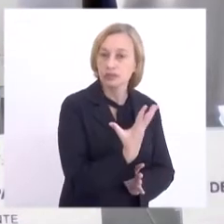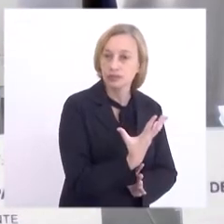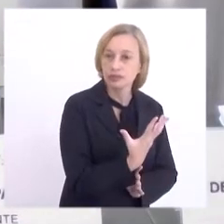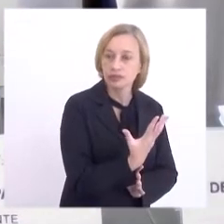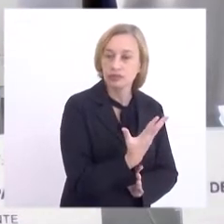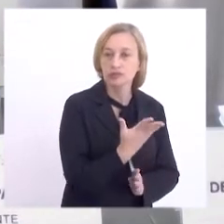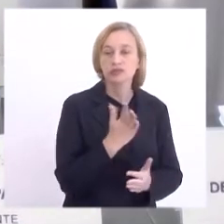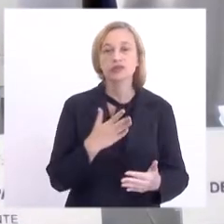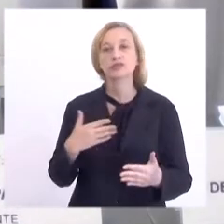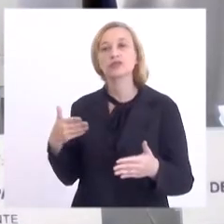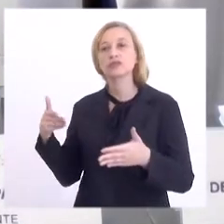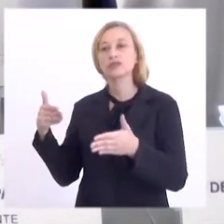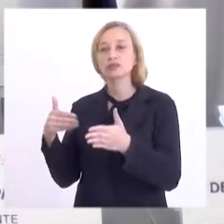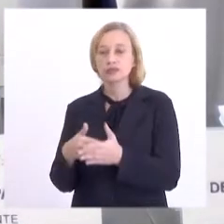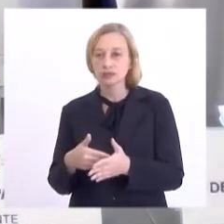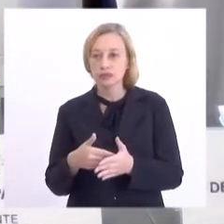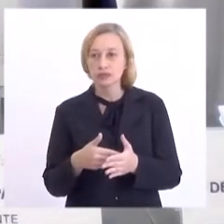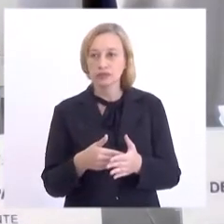até